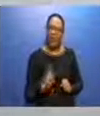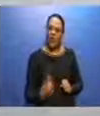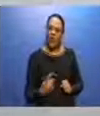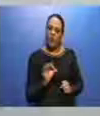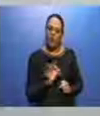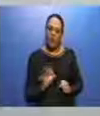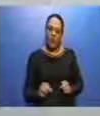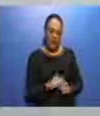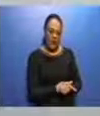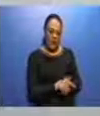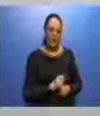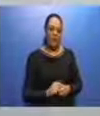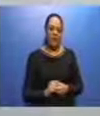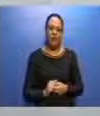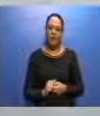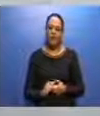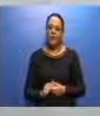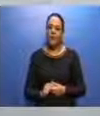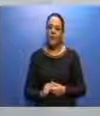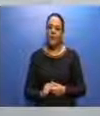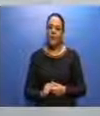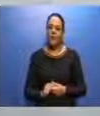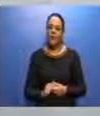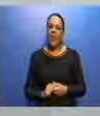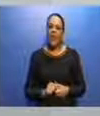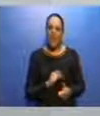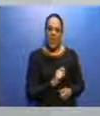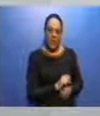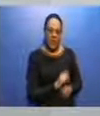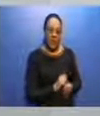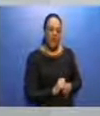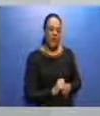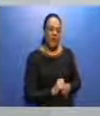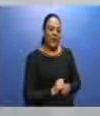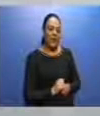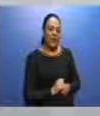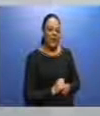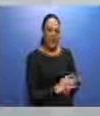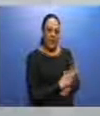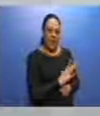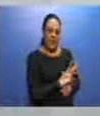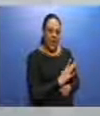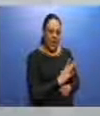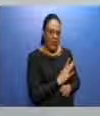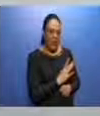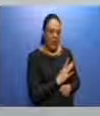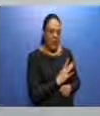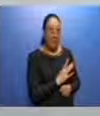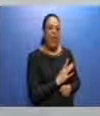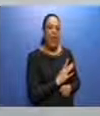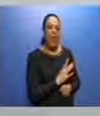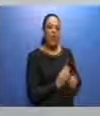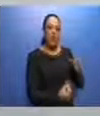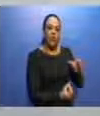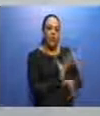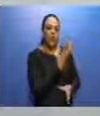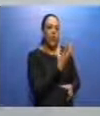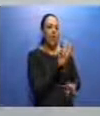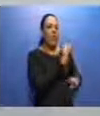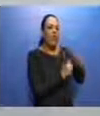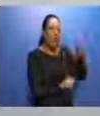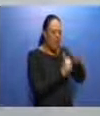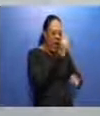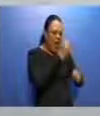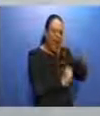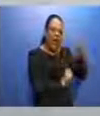grandes áreas de terra né e também a industrialização né nas áreas urbanas ea chegada das indústrias a sua implantação